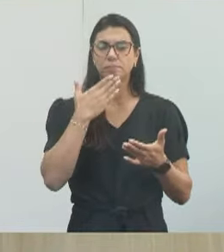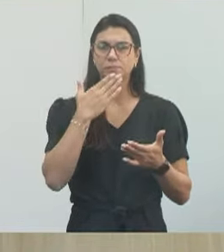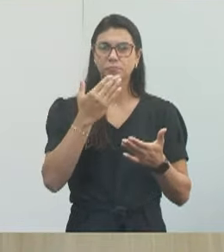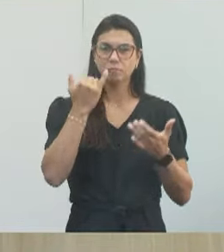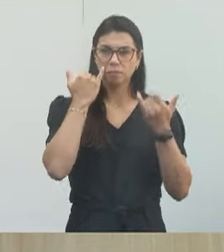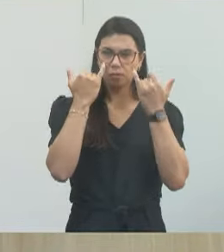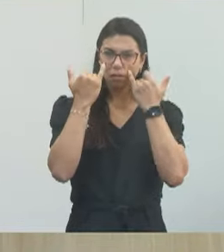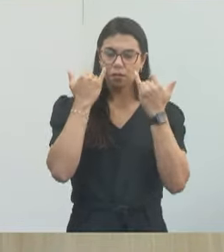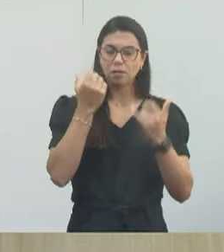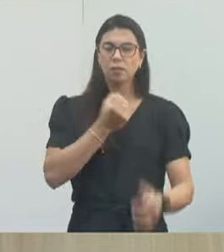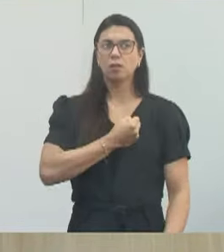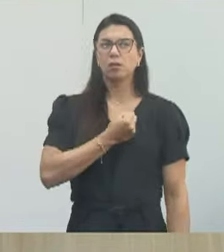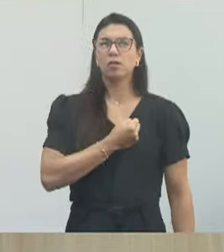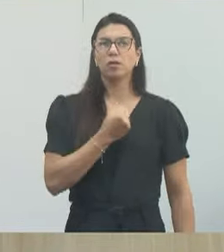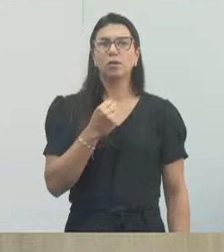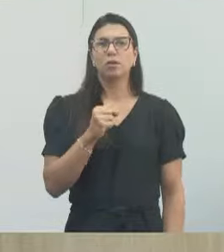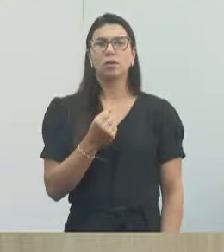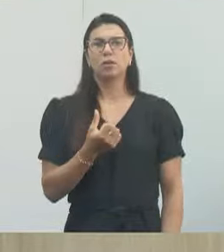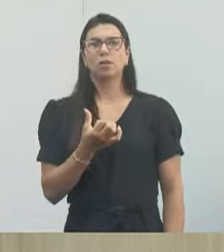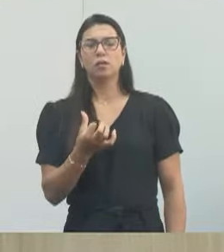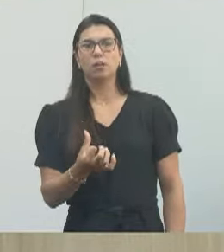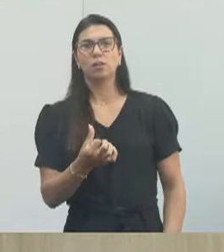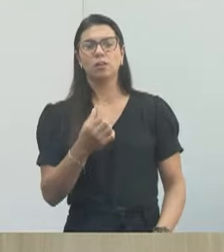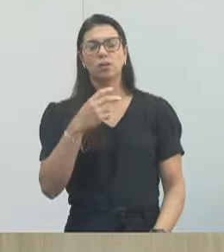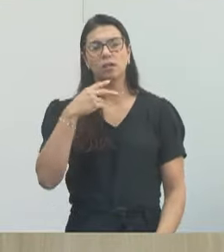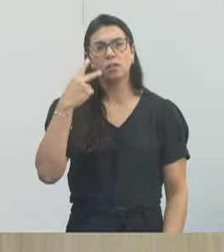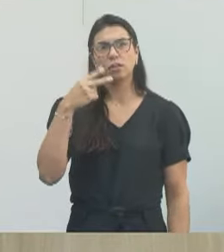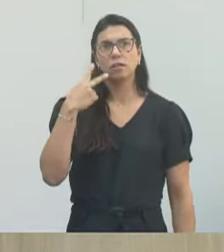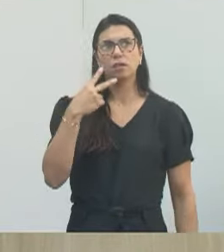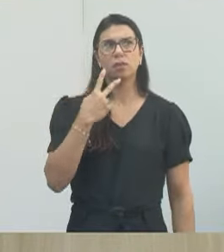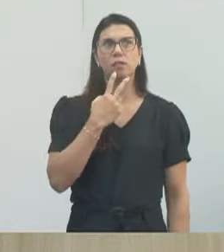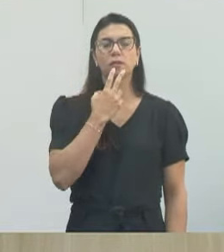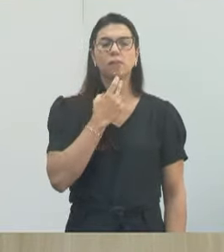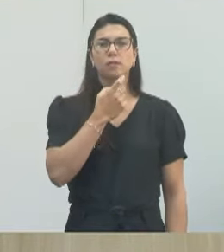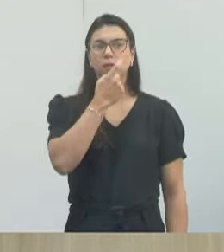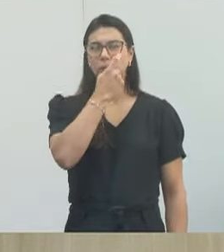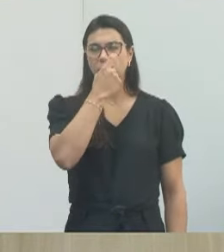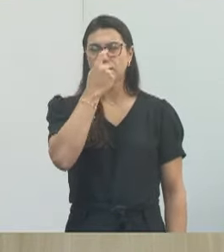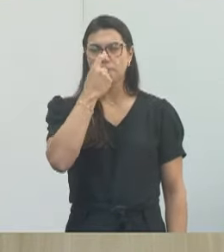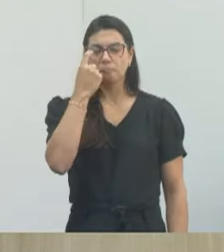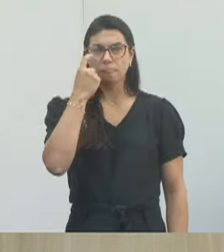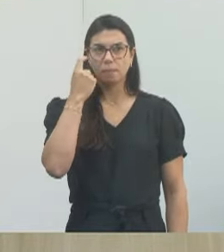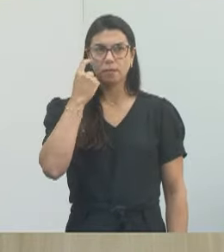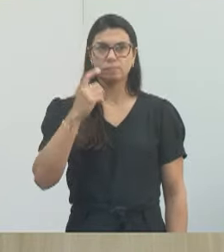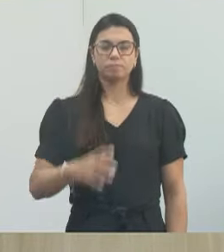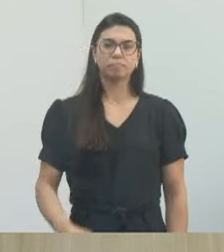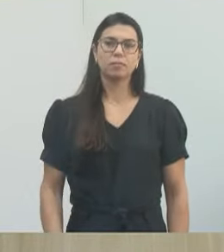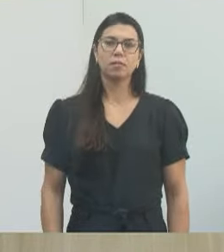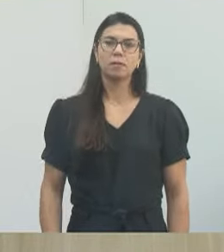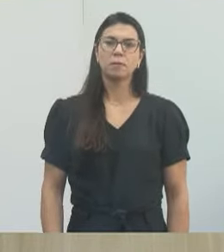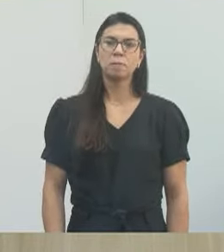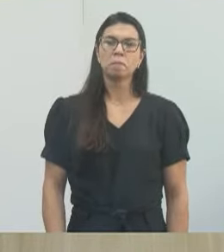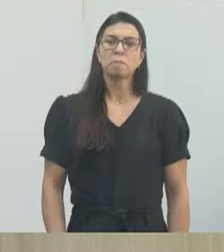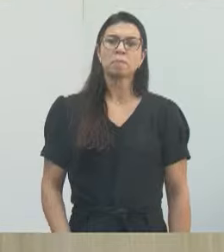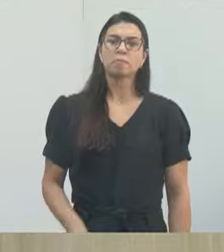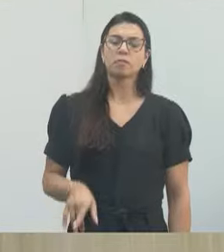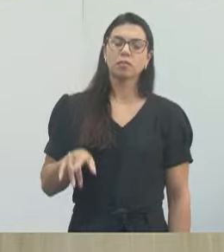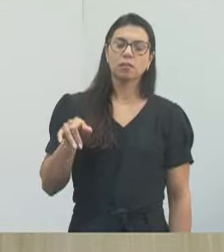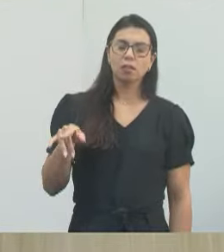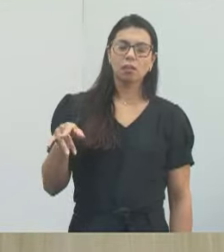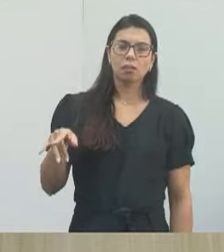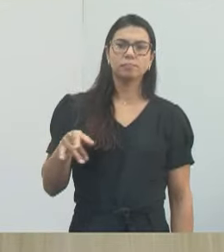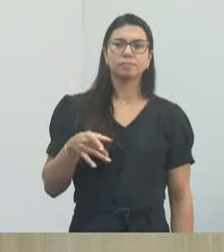número 86 autoria Vereador Valmir do Parque de meia luua esse Vereador tem